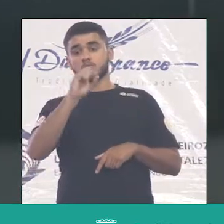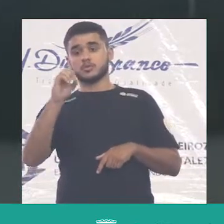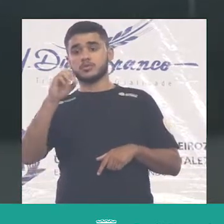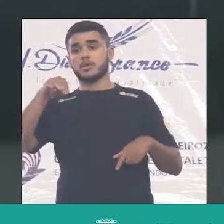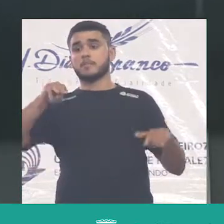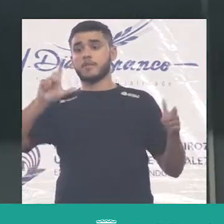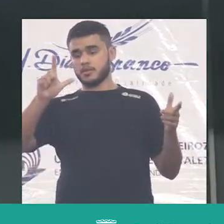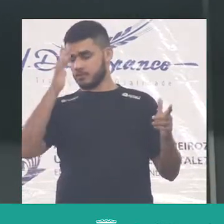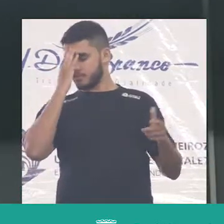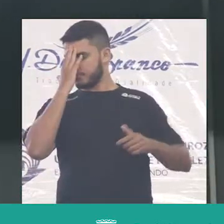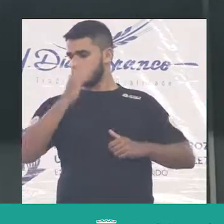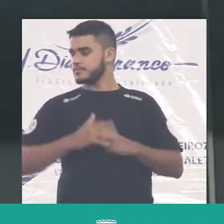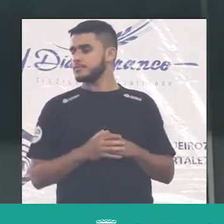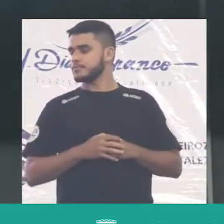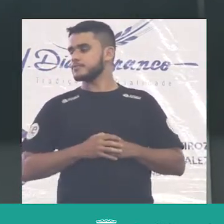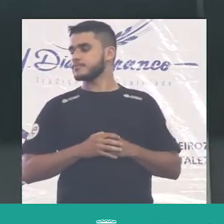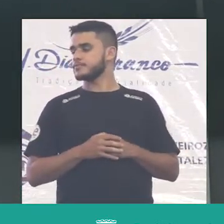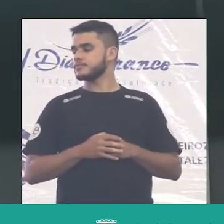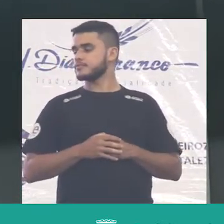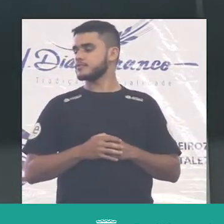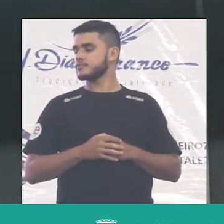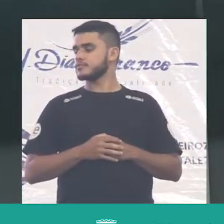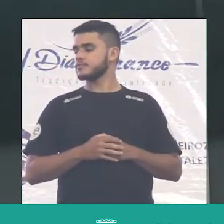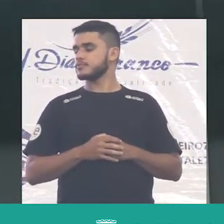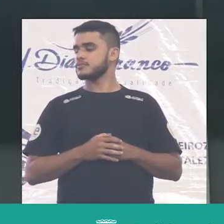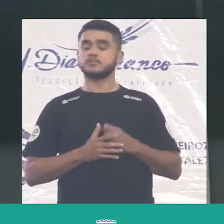baldes. Vamos ver como é que a gente fica.